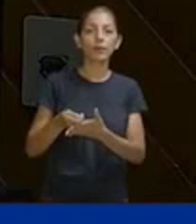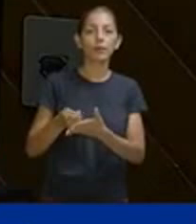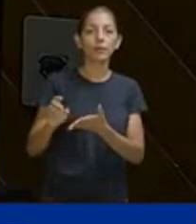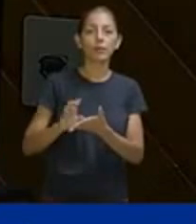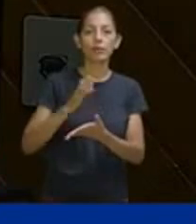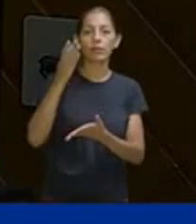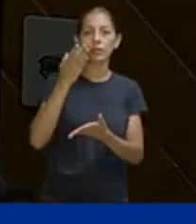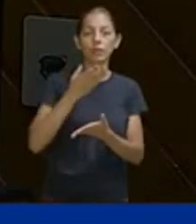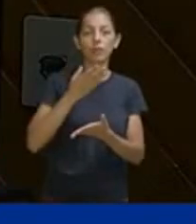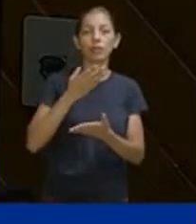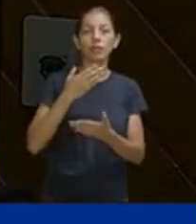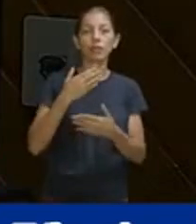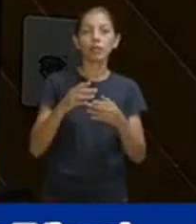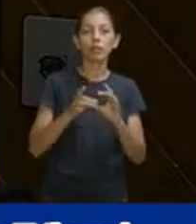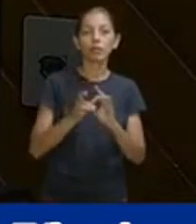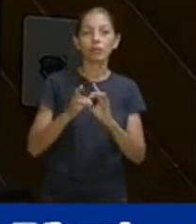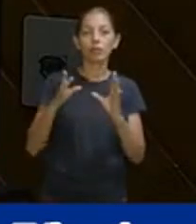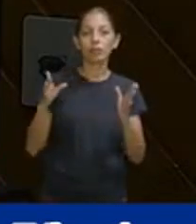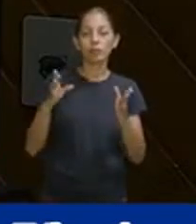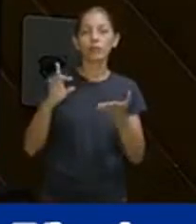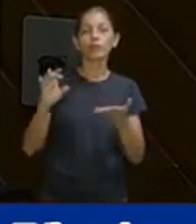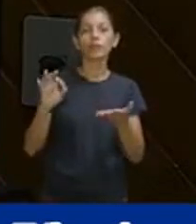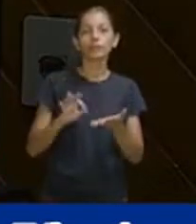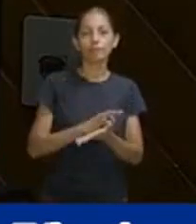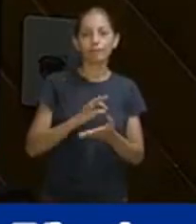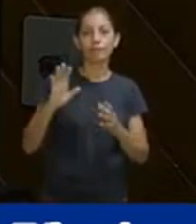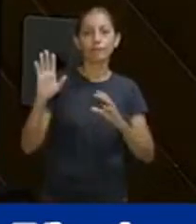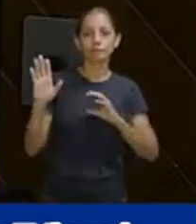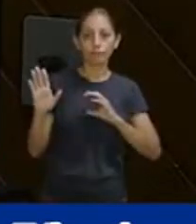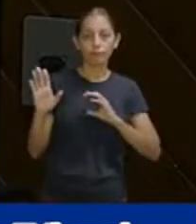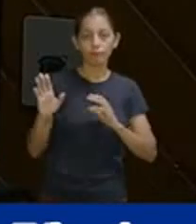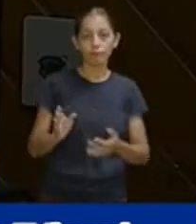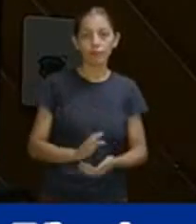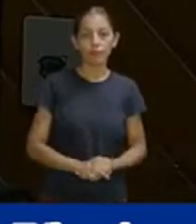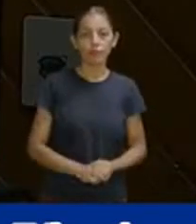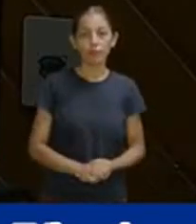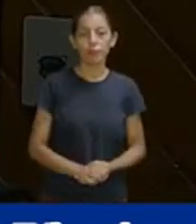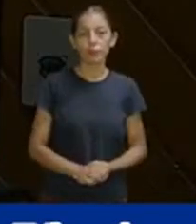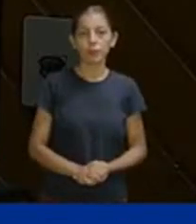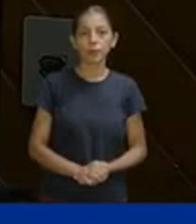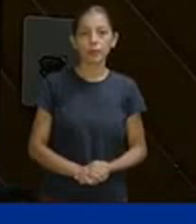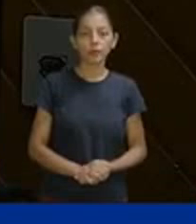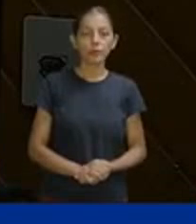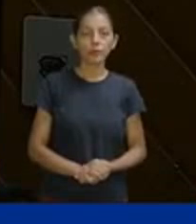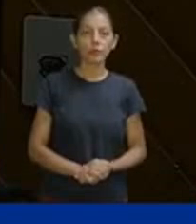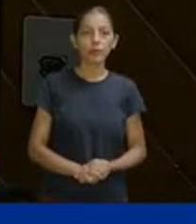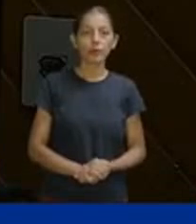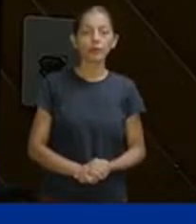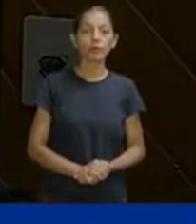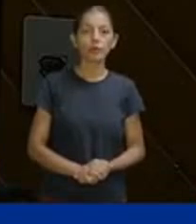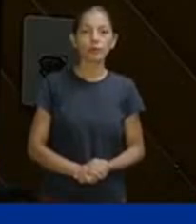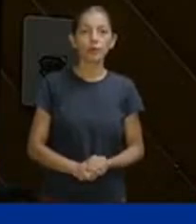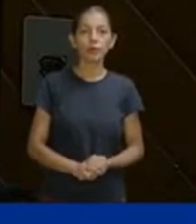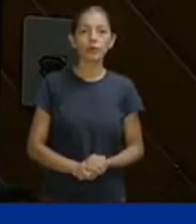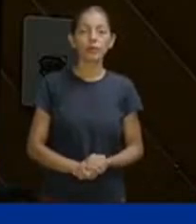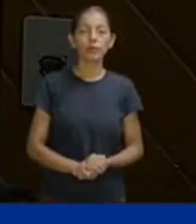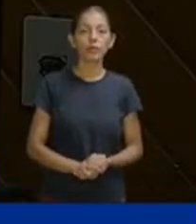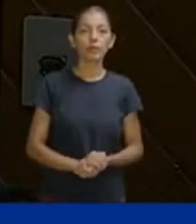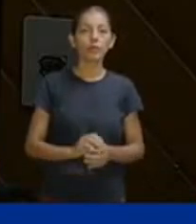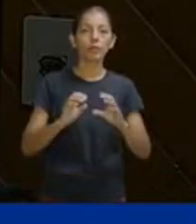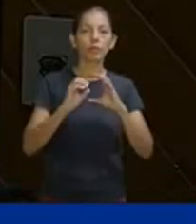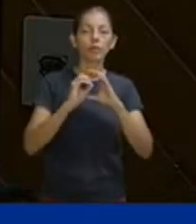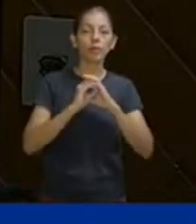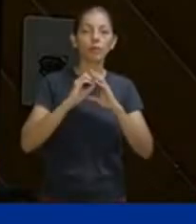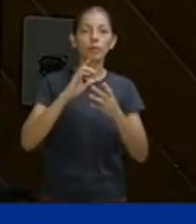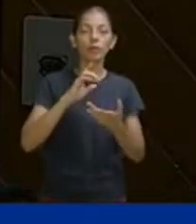sua candidatura. No que concerne à interpretação da decisão do Supremo Tribunal Federal na ADI